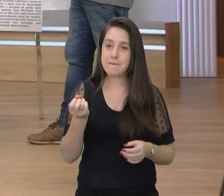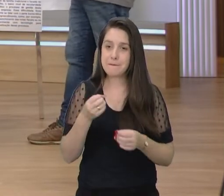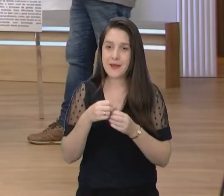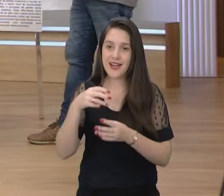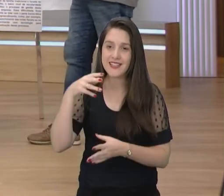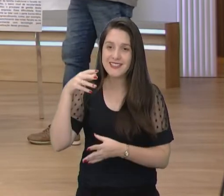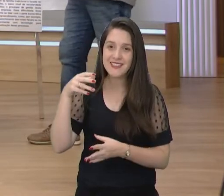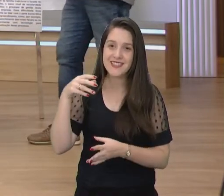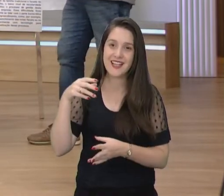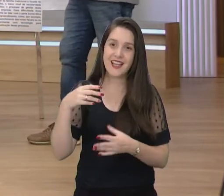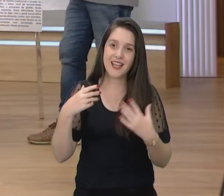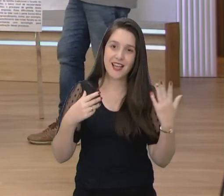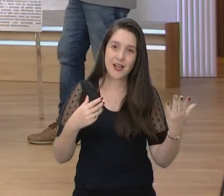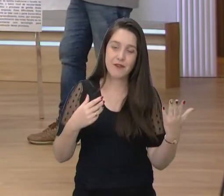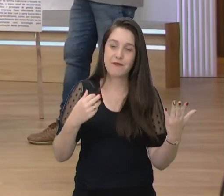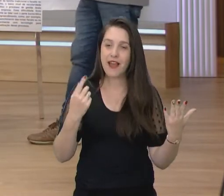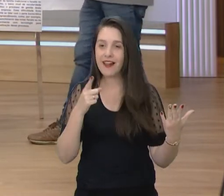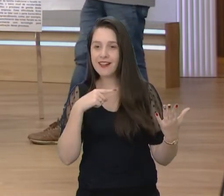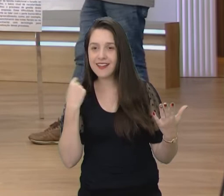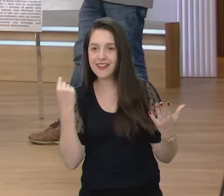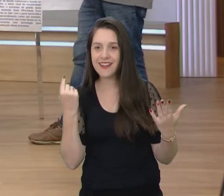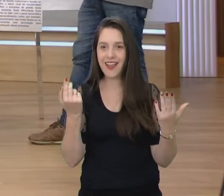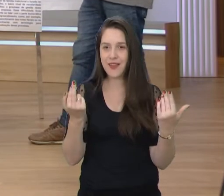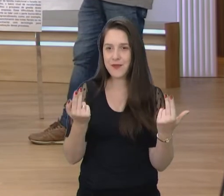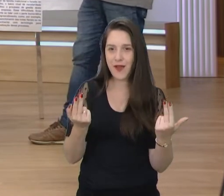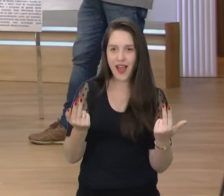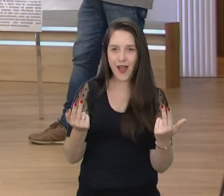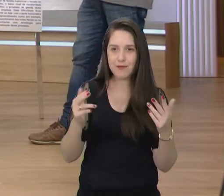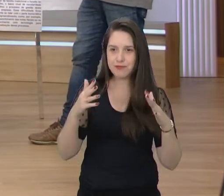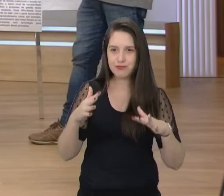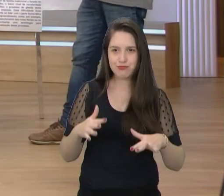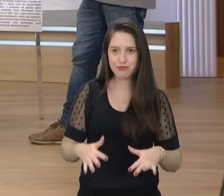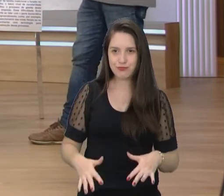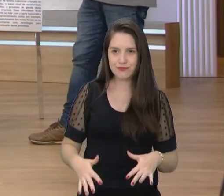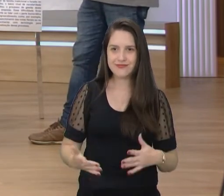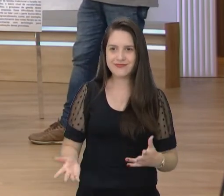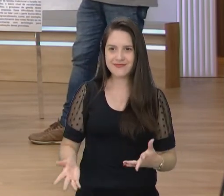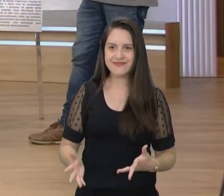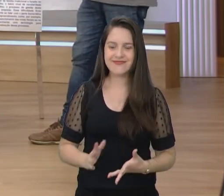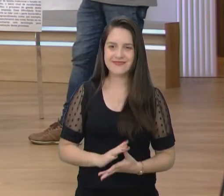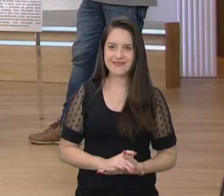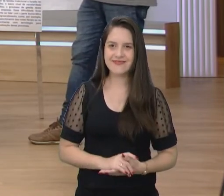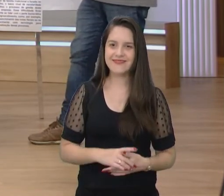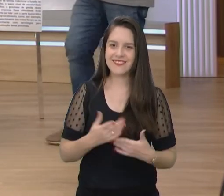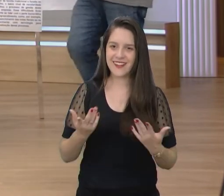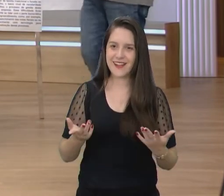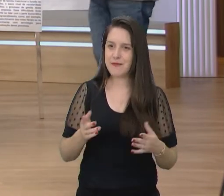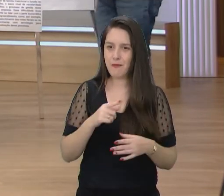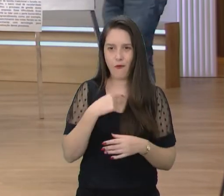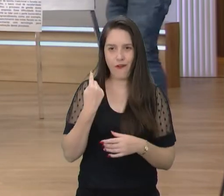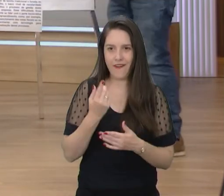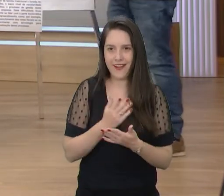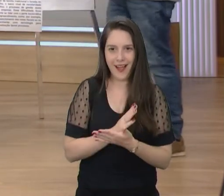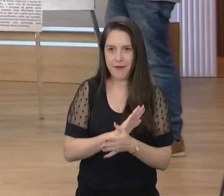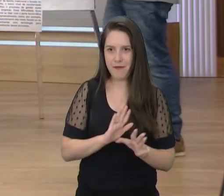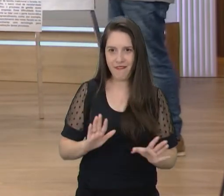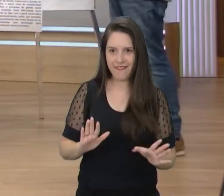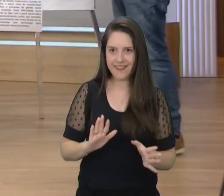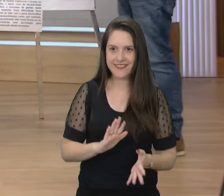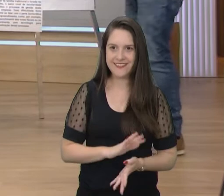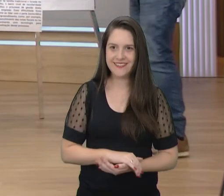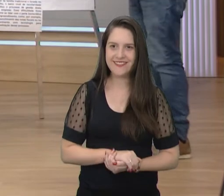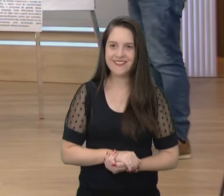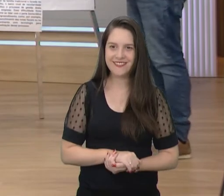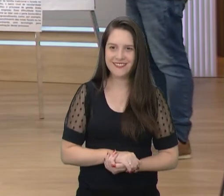ideia de falir, Muito falecer. triste. Então é uma empresa que morreu, acabou. Né? É isso mesmo. Parece engraçado, mas é isso aí